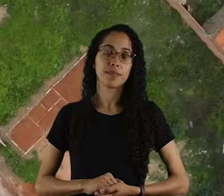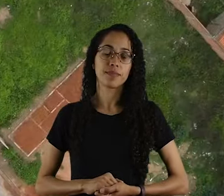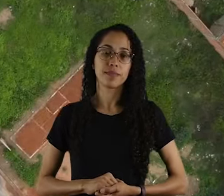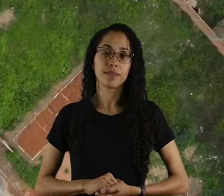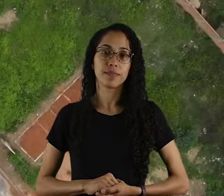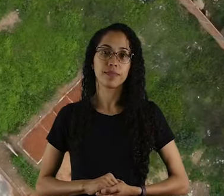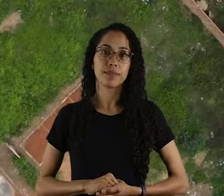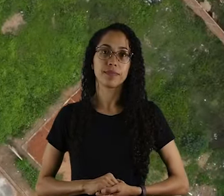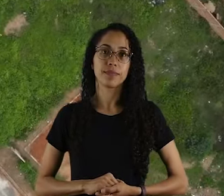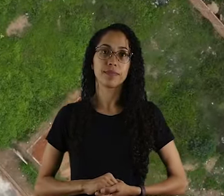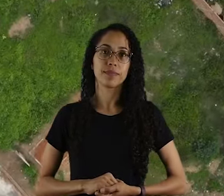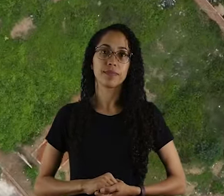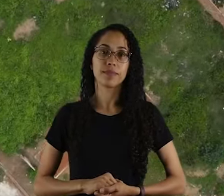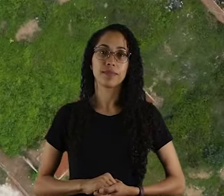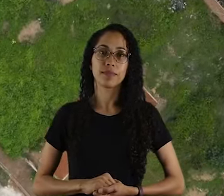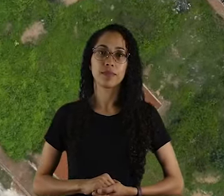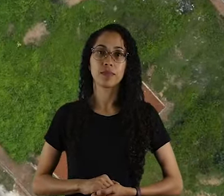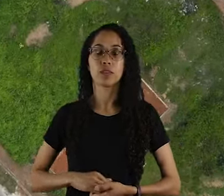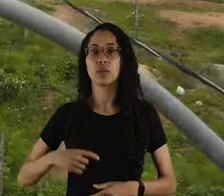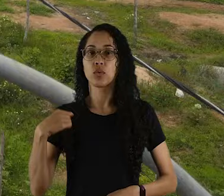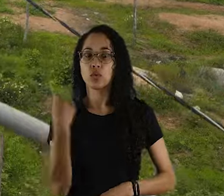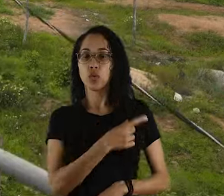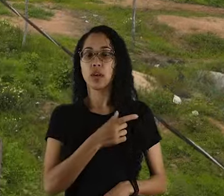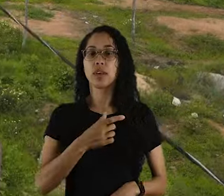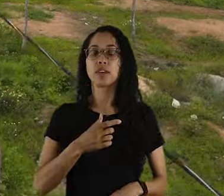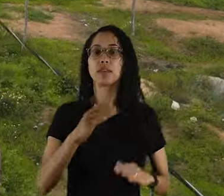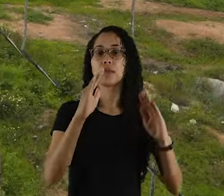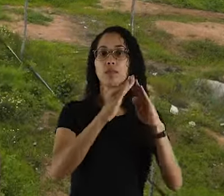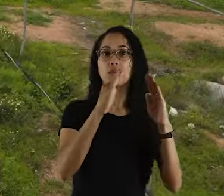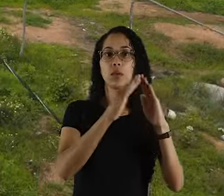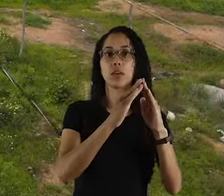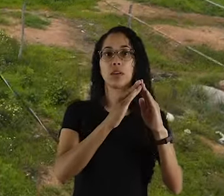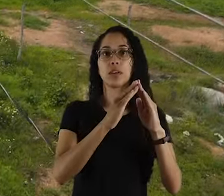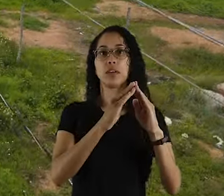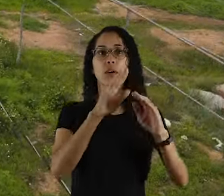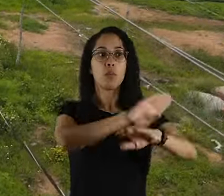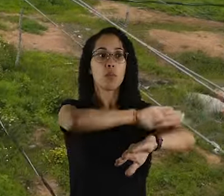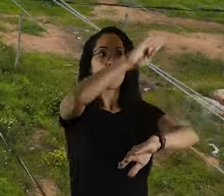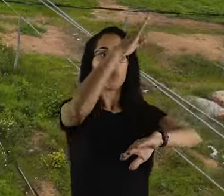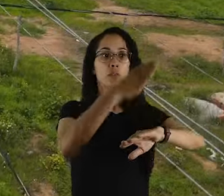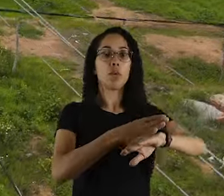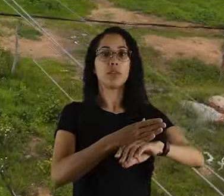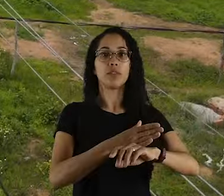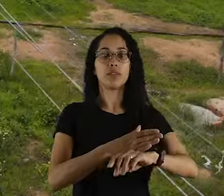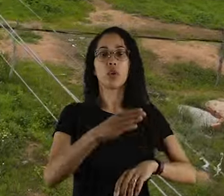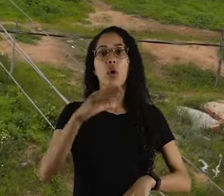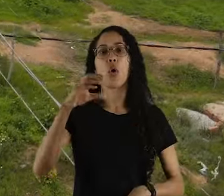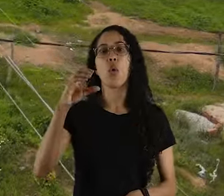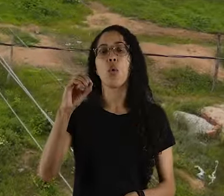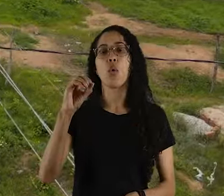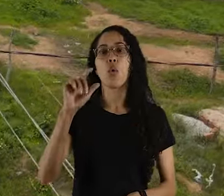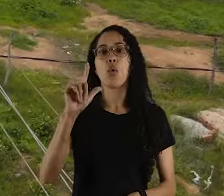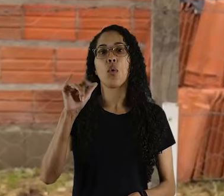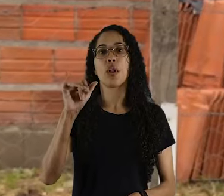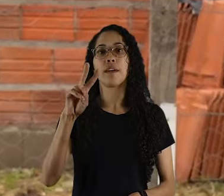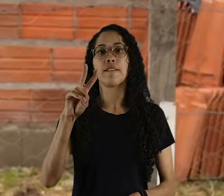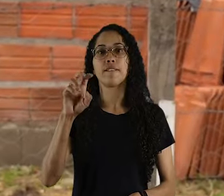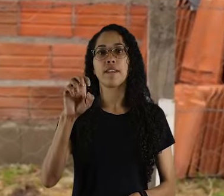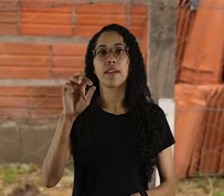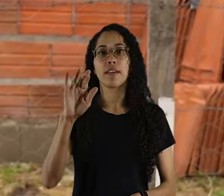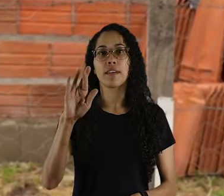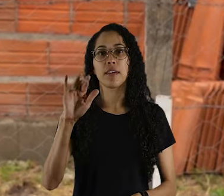Eles estão em Almenara, no bairro Monte das Oliveiras, e eu tenho 44 anos,